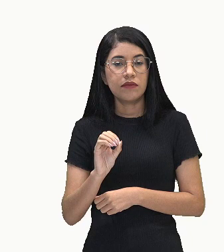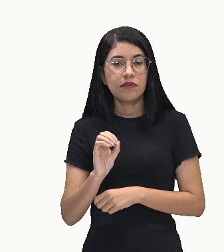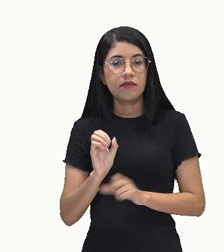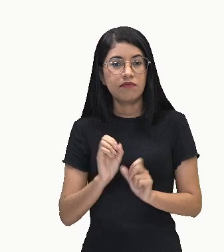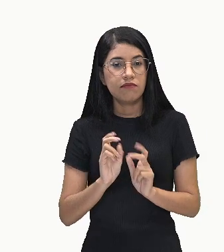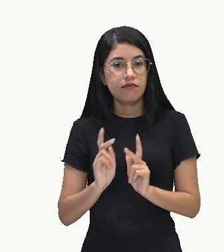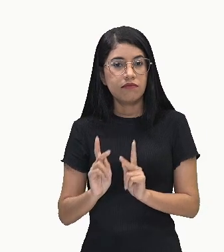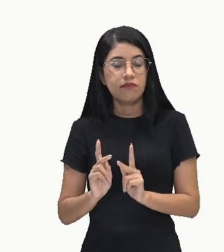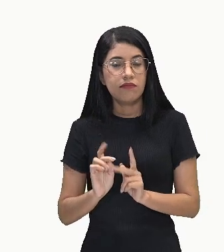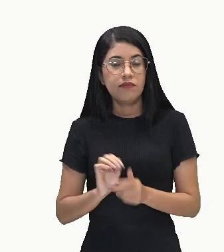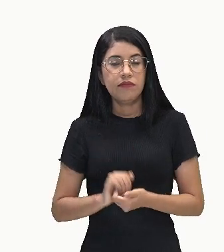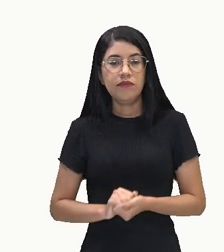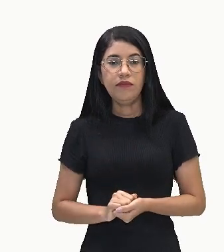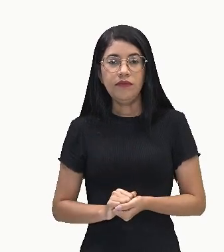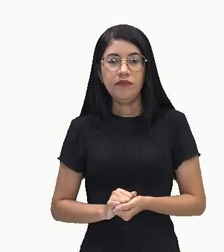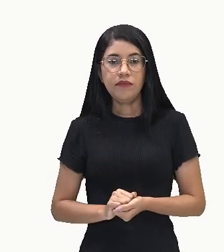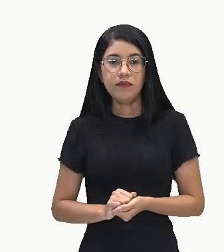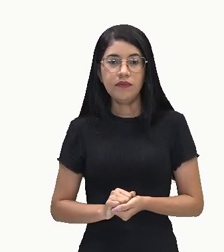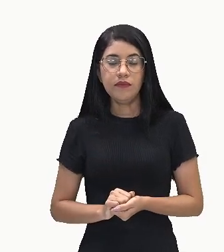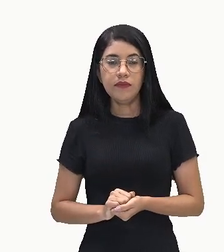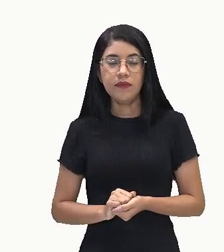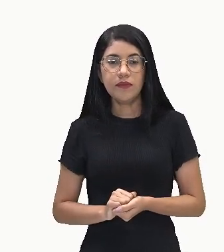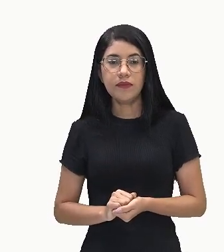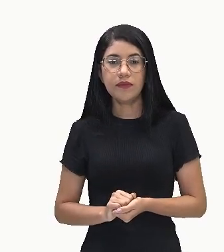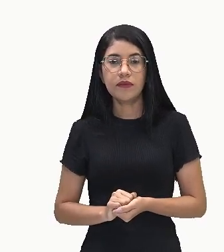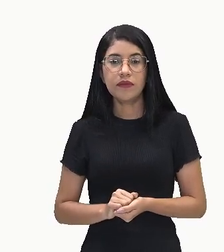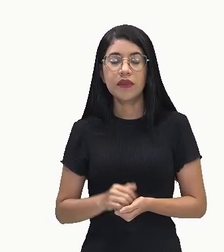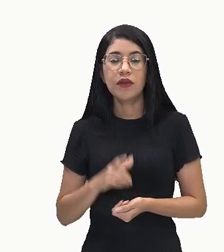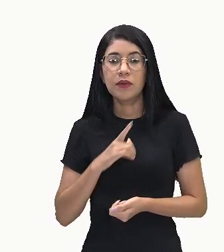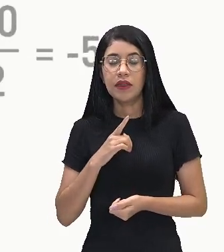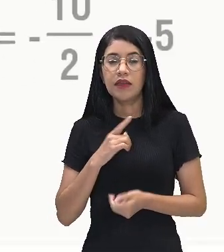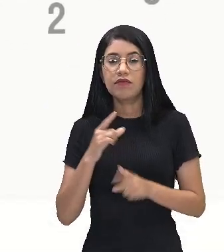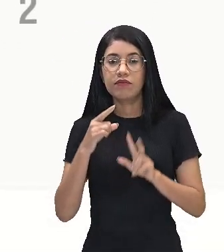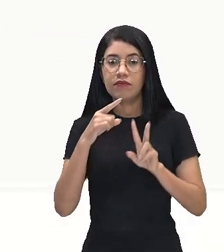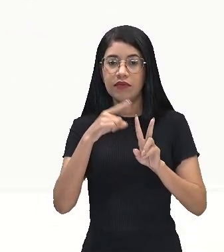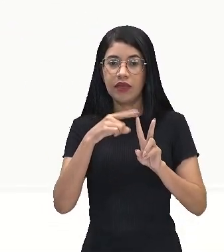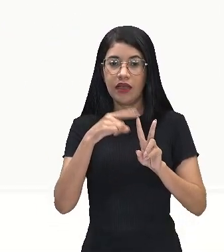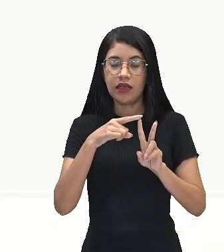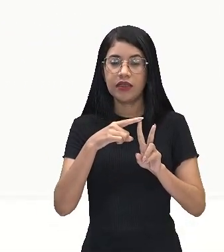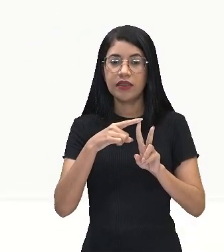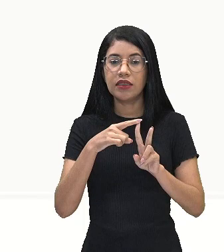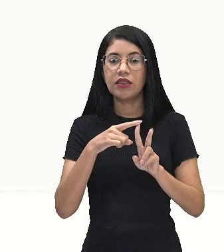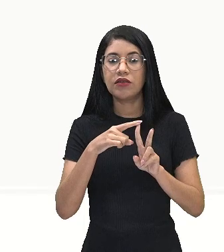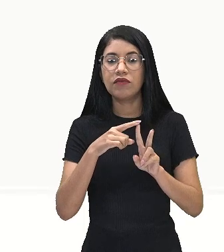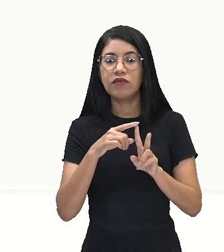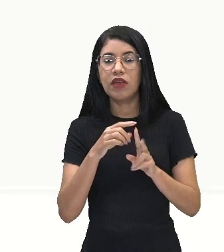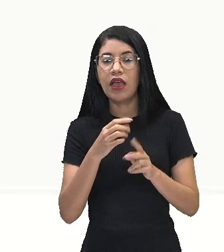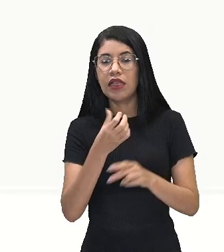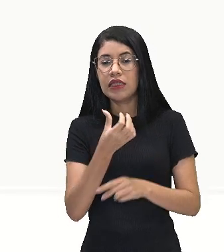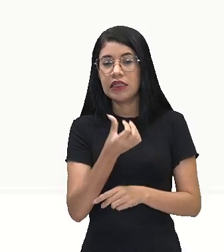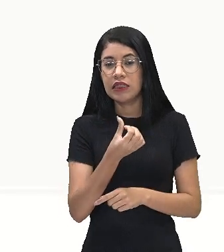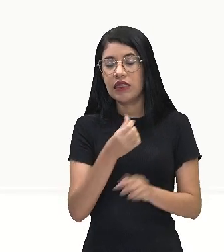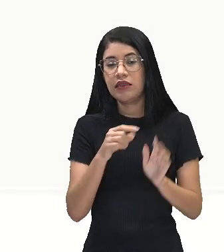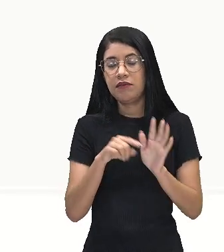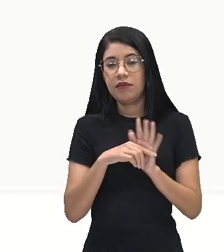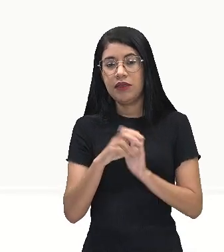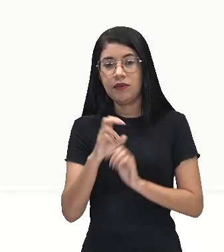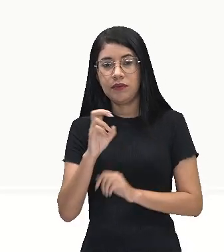Correto? Nós vamos ter aqui, ó, as raízes, né? Que foram calculadas aqui.